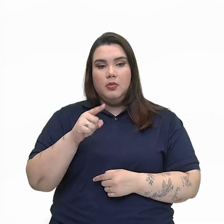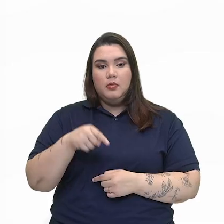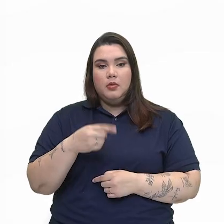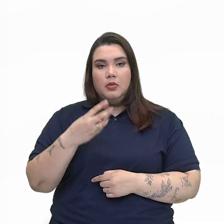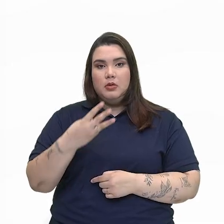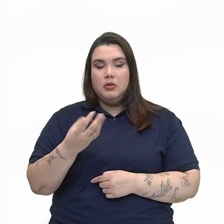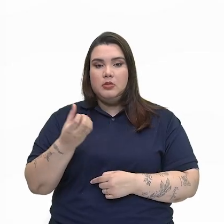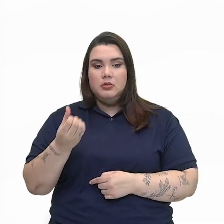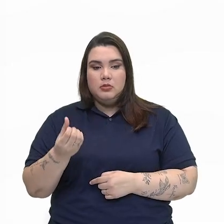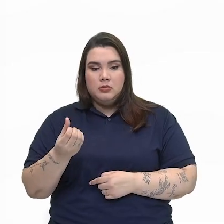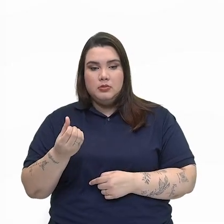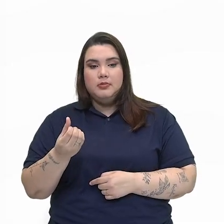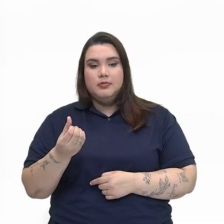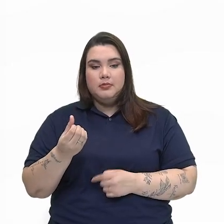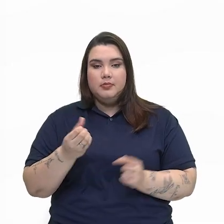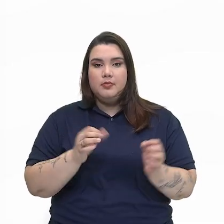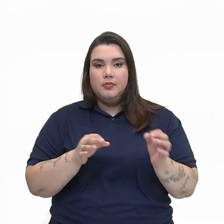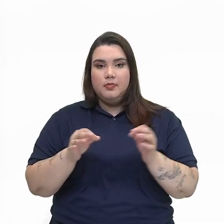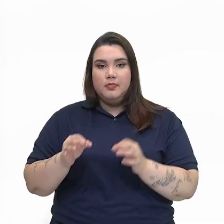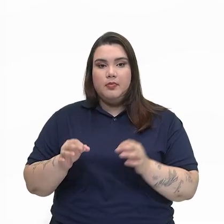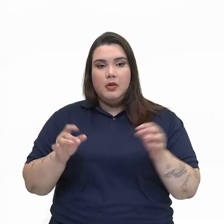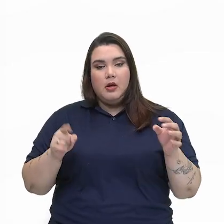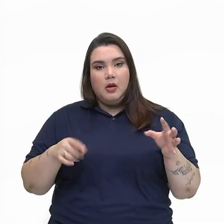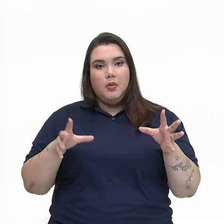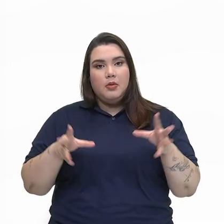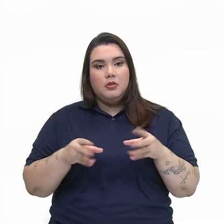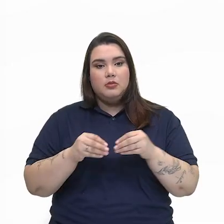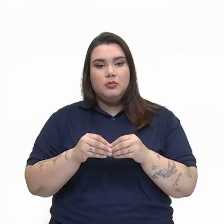1,36. Então, eu estou trabalhando aí com casas